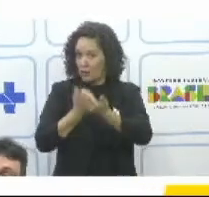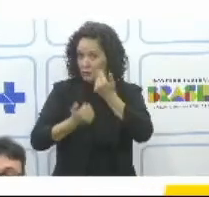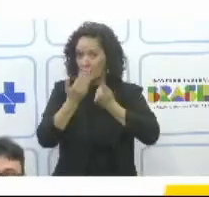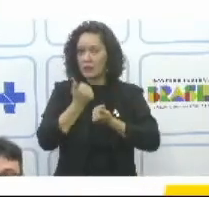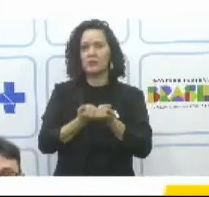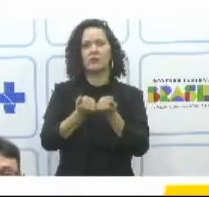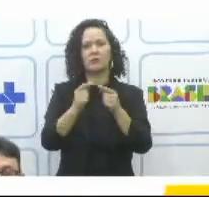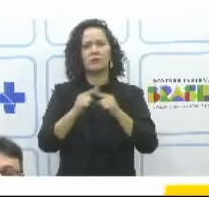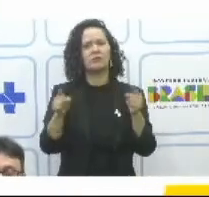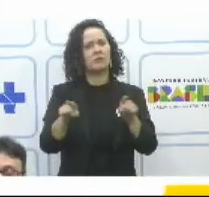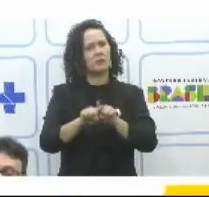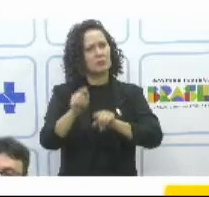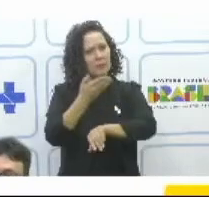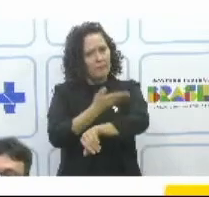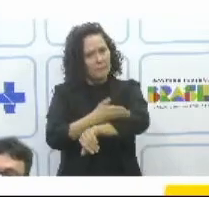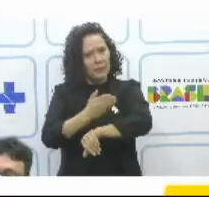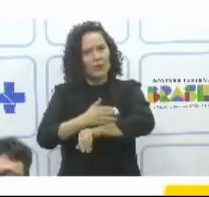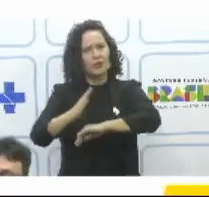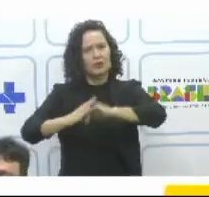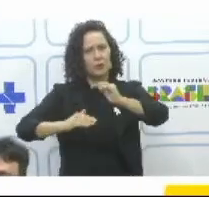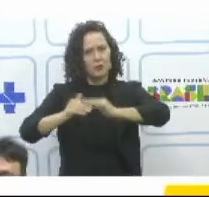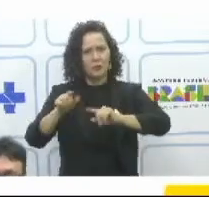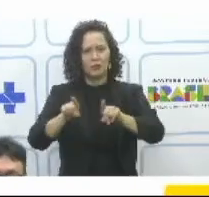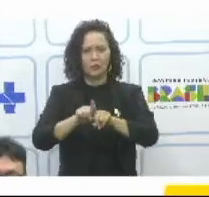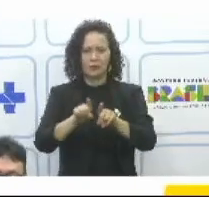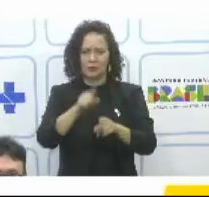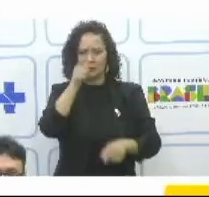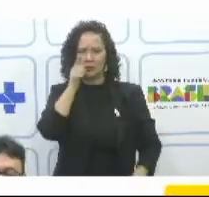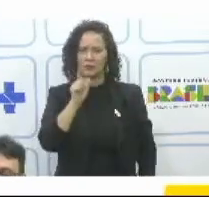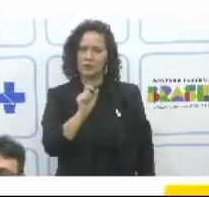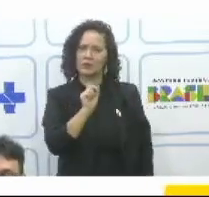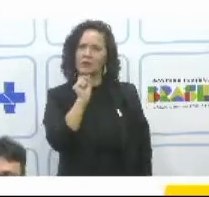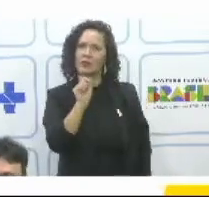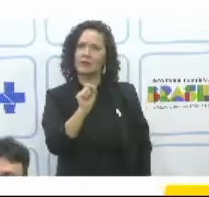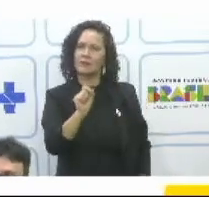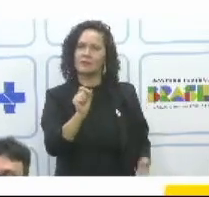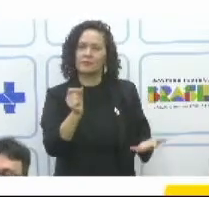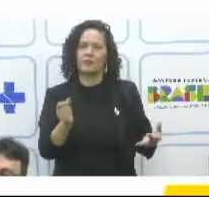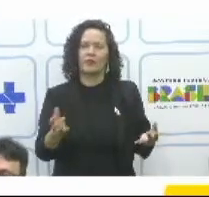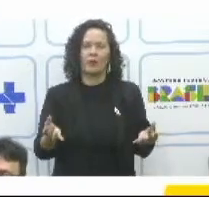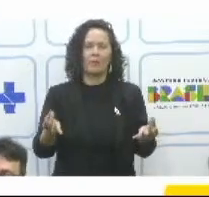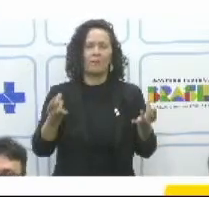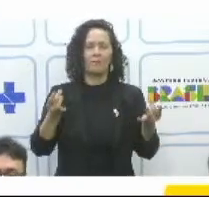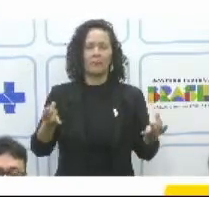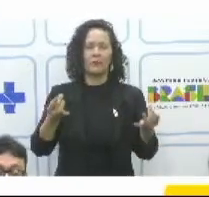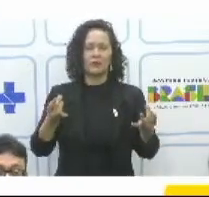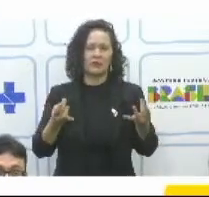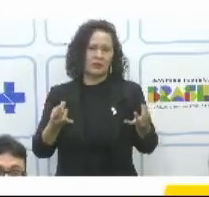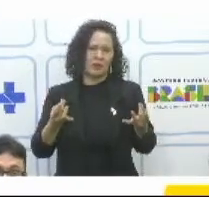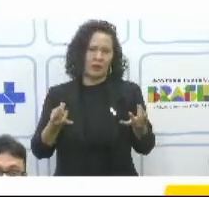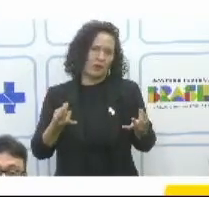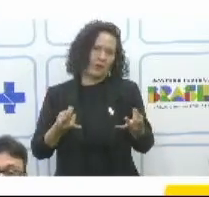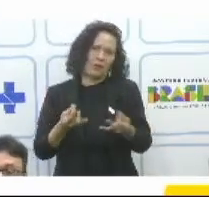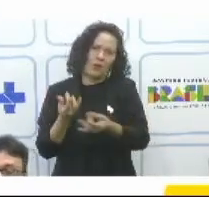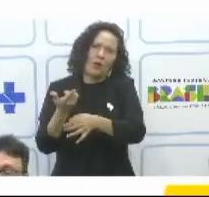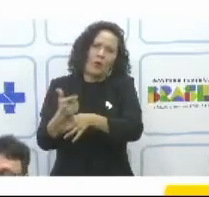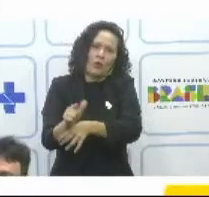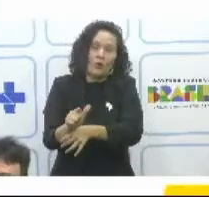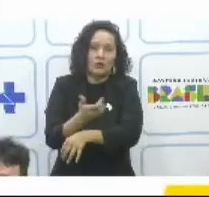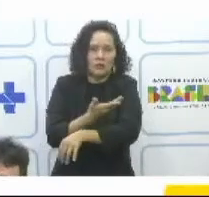alimentação, mas práticas, né, que façam, né, como a meditação, um tai chuan, entre outras práticas